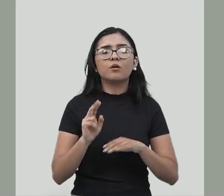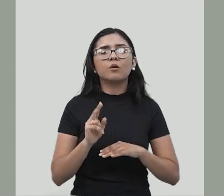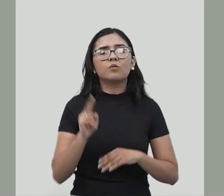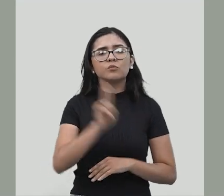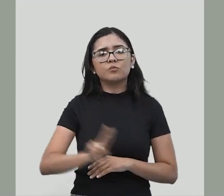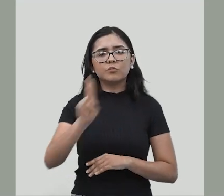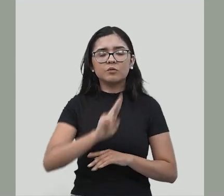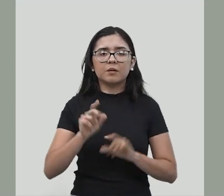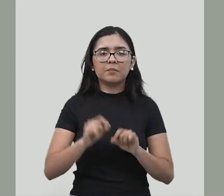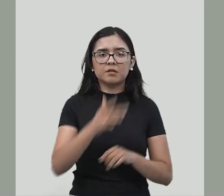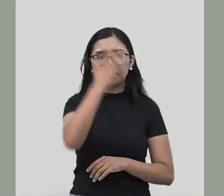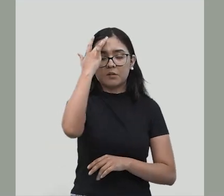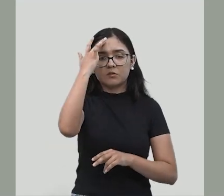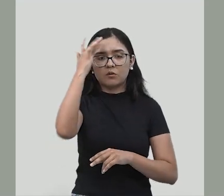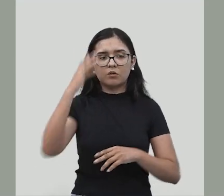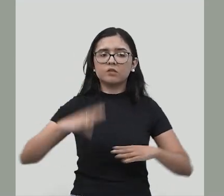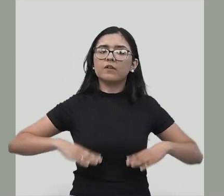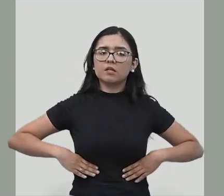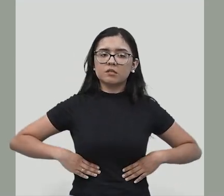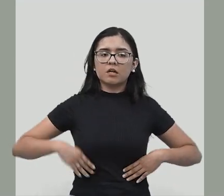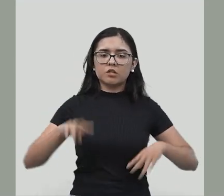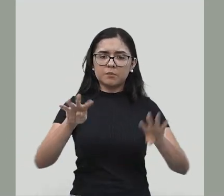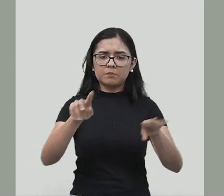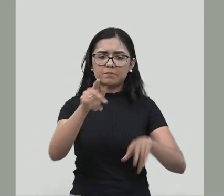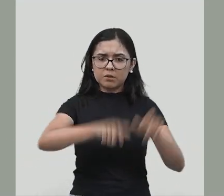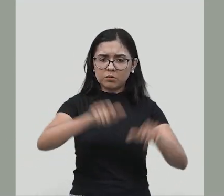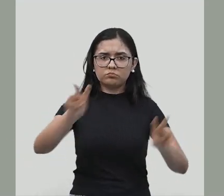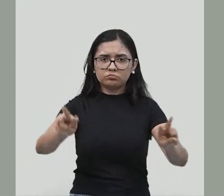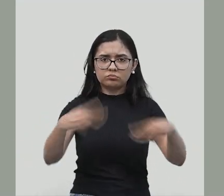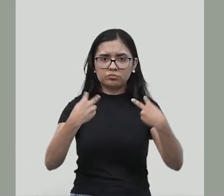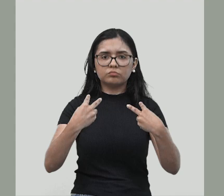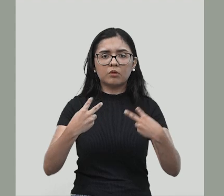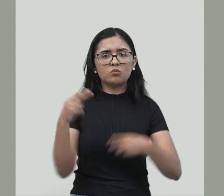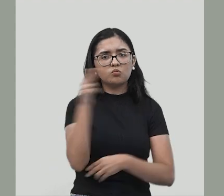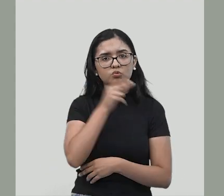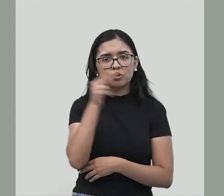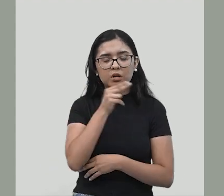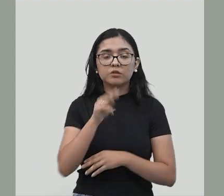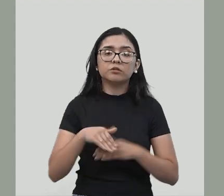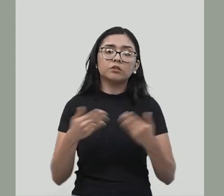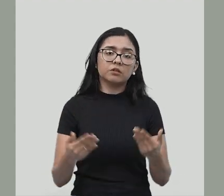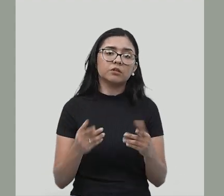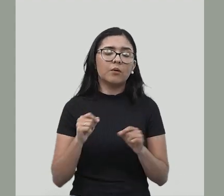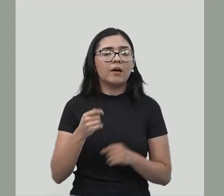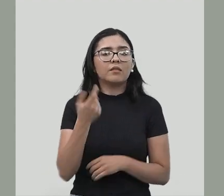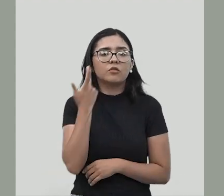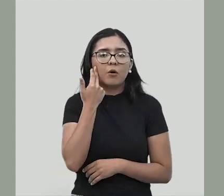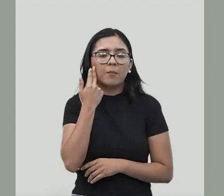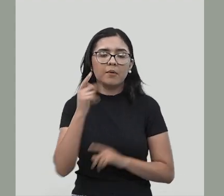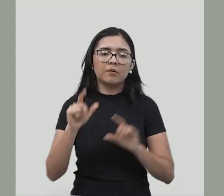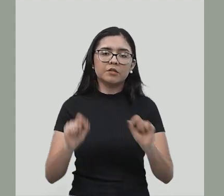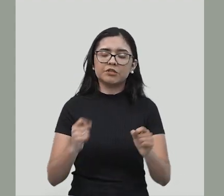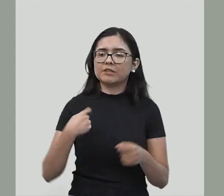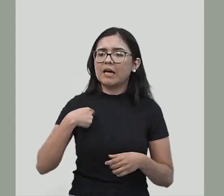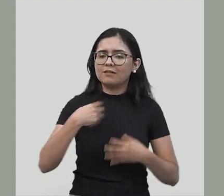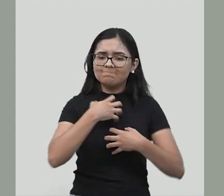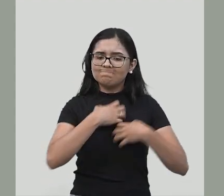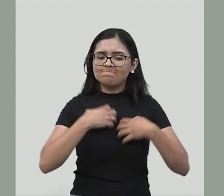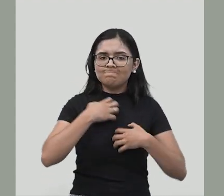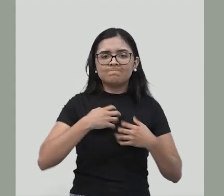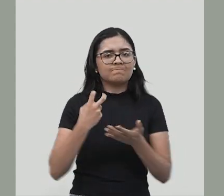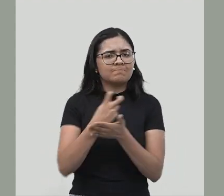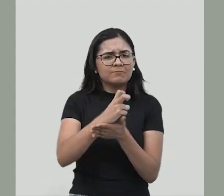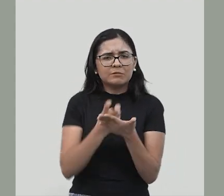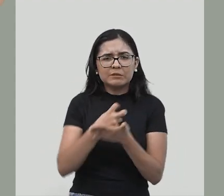para chamar a atenção, demonstrar uma coisa urgente que precisa ser tratada. Então é comum quando a gente tem alguma certa inquietação